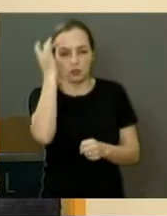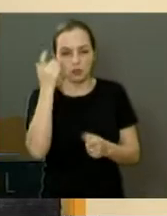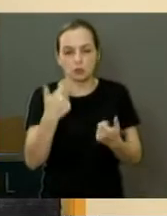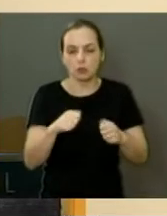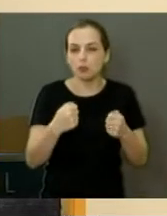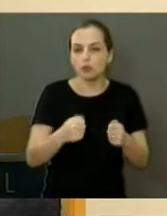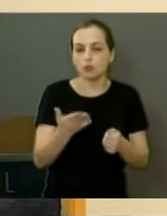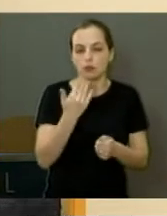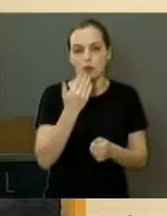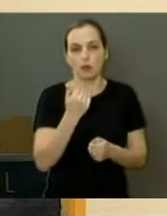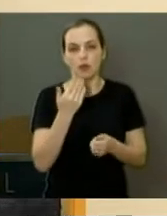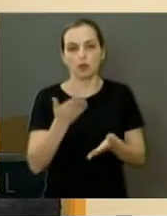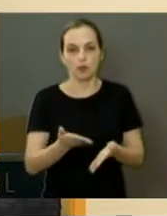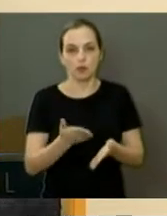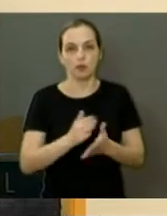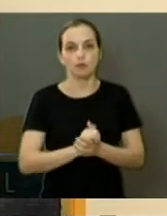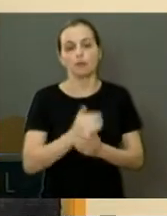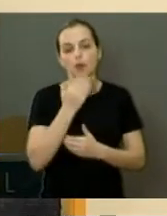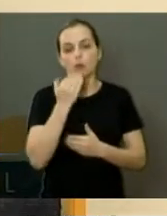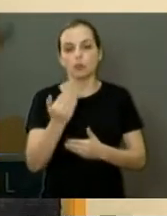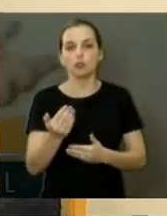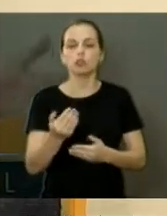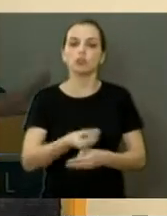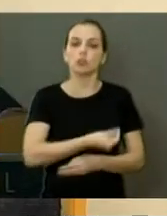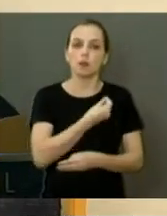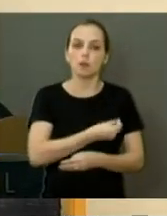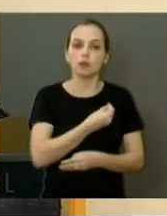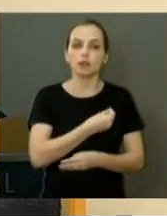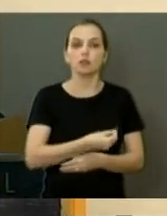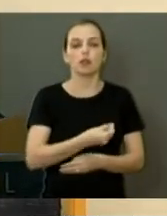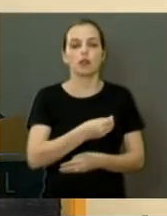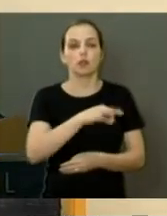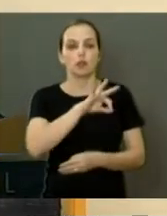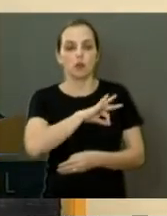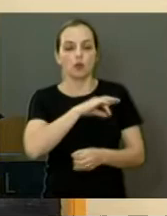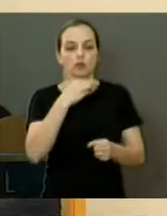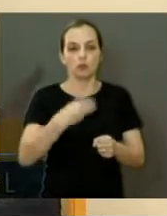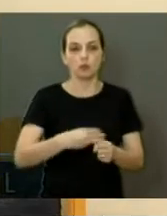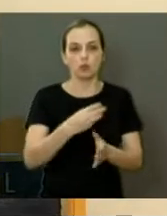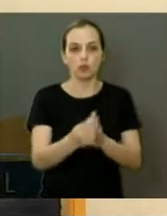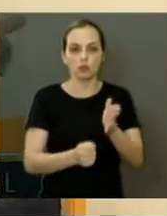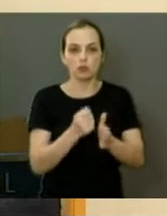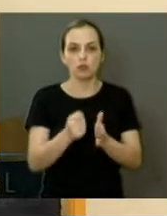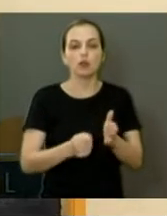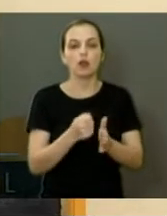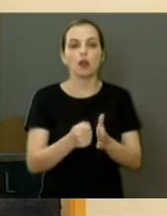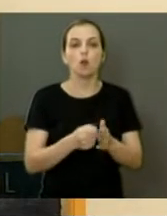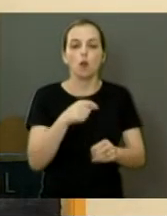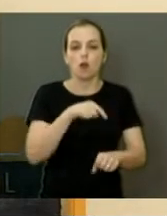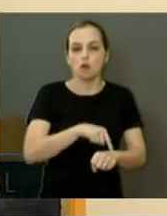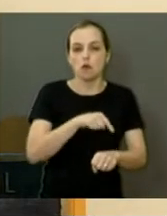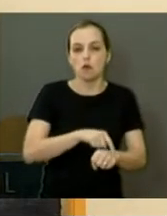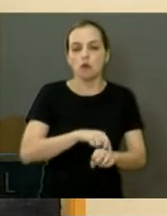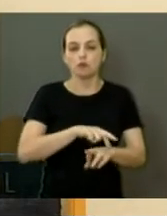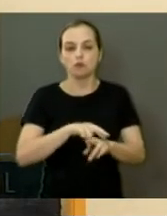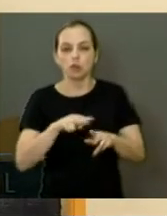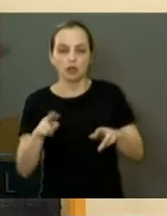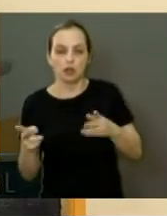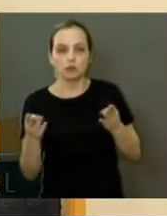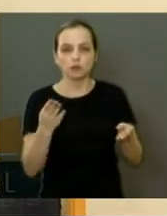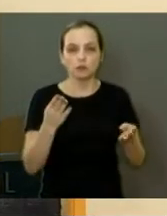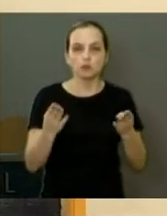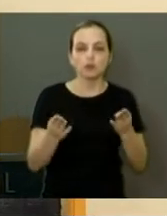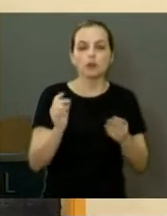coronel Alberto a presença da Guarda Municipal, da GM, né? Pelo menos em horários alternados, assim.